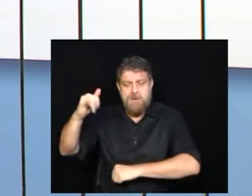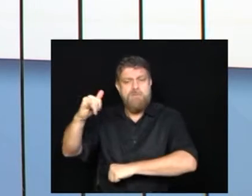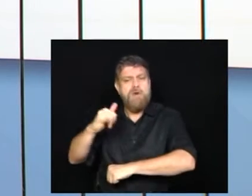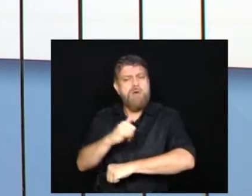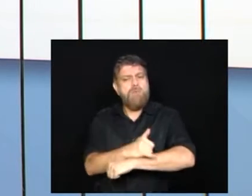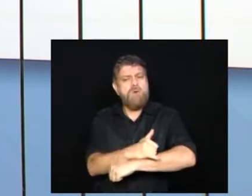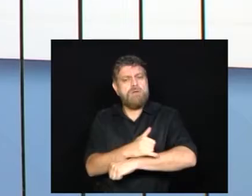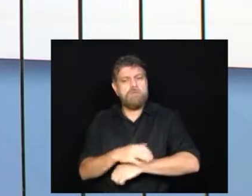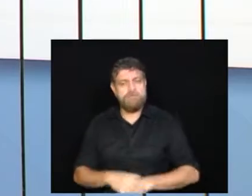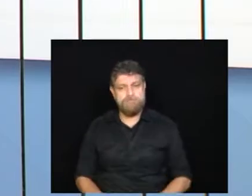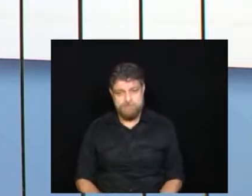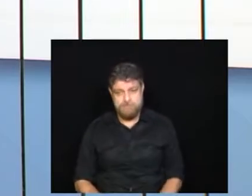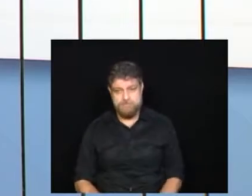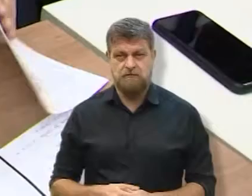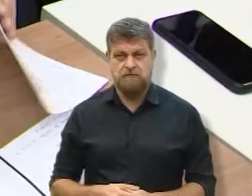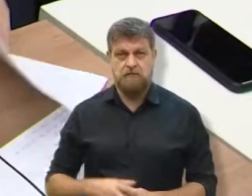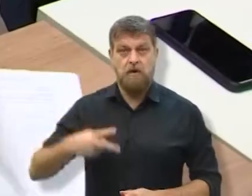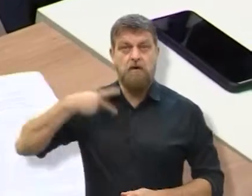Aeroporto.